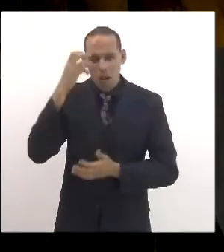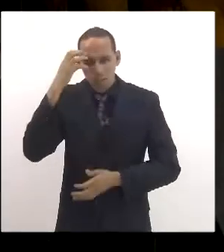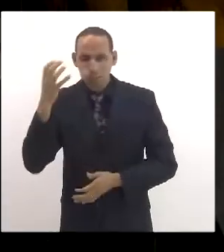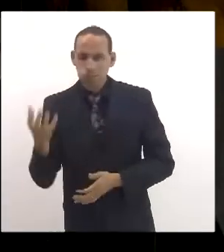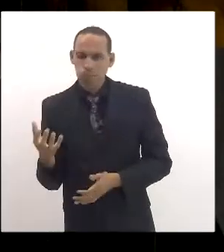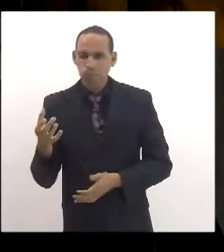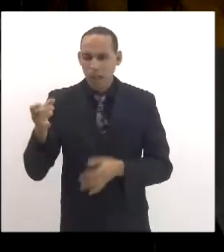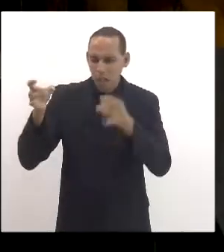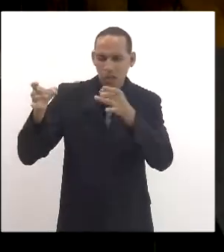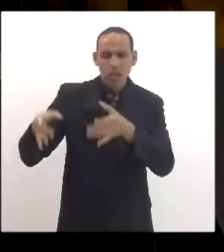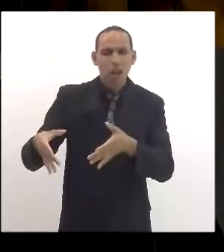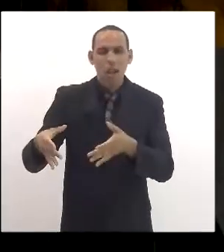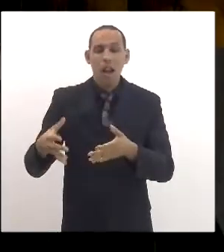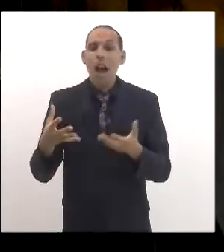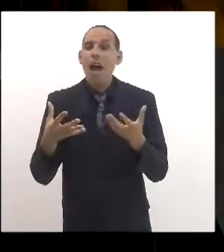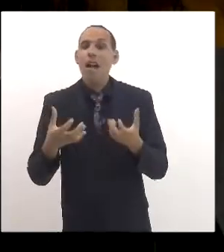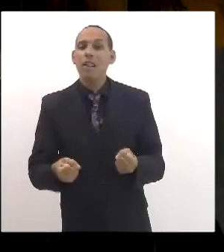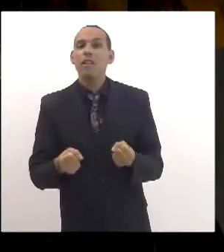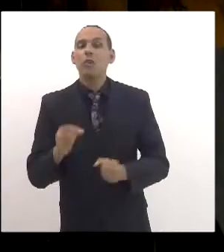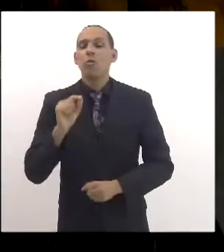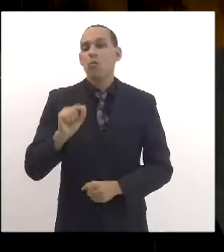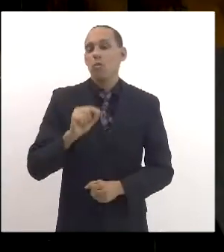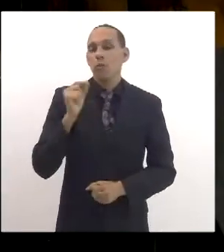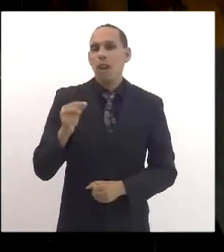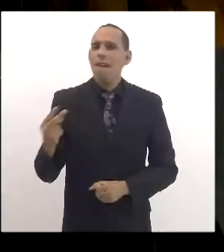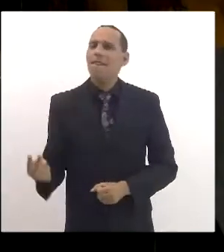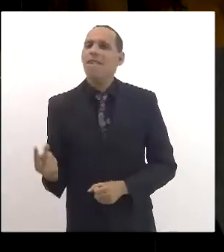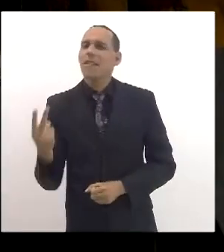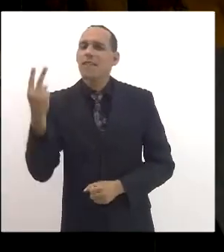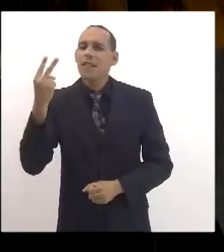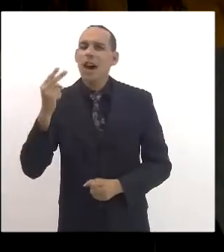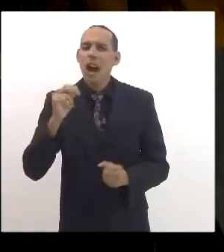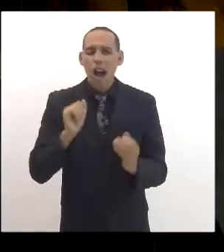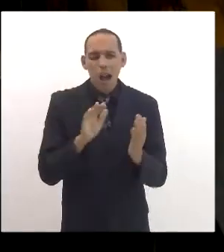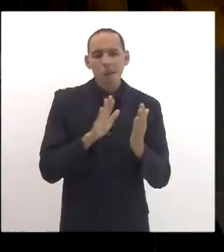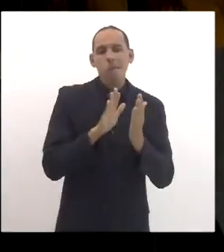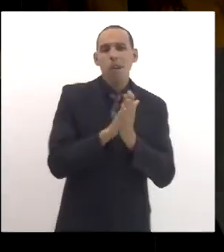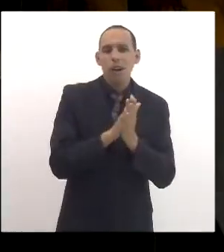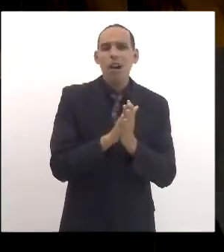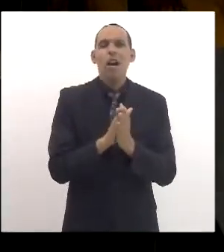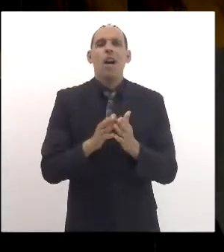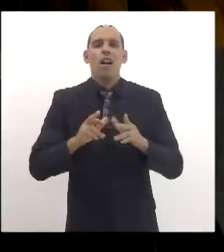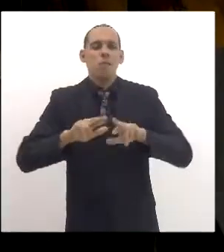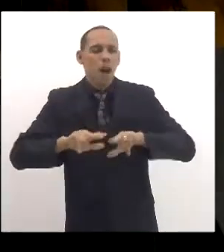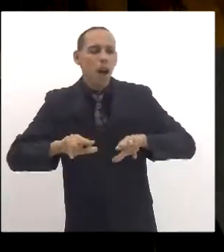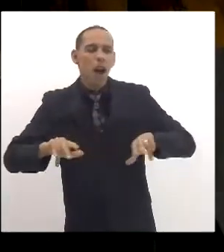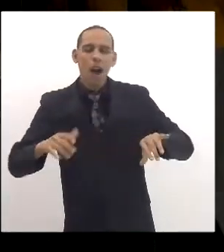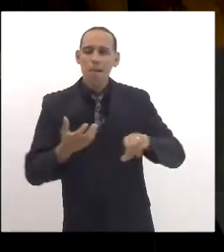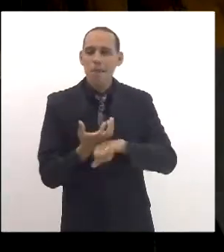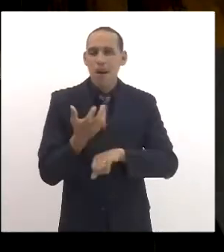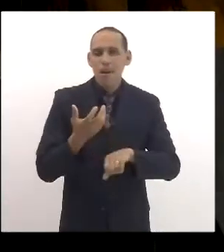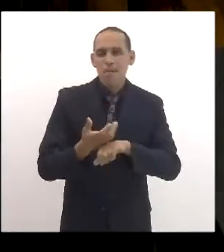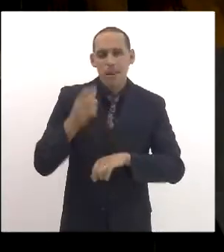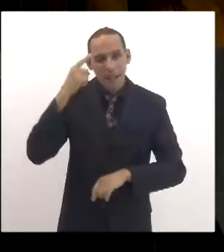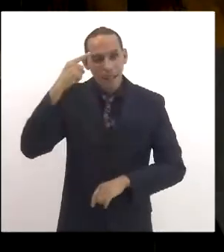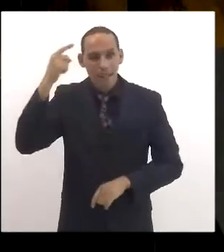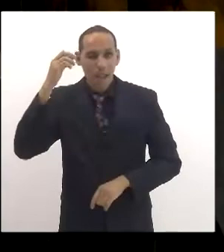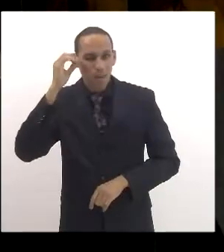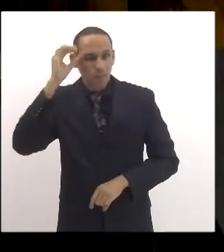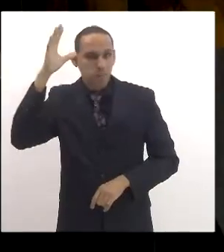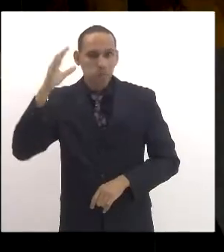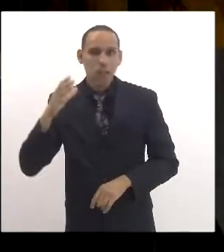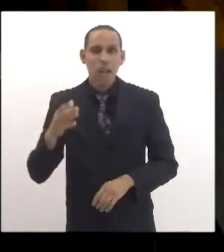artificial. Adotem e valorizem abordagens transdisciplinares para enfrentar e valorizar os nossos